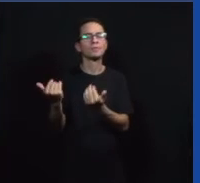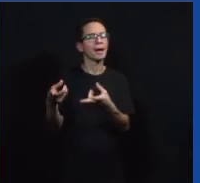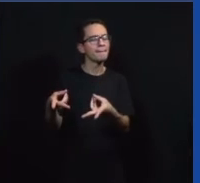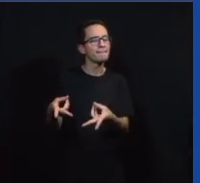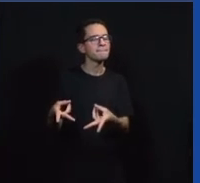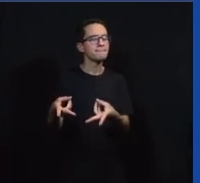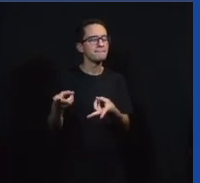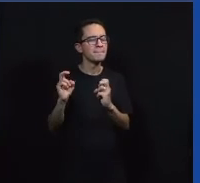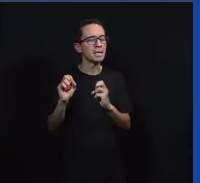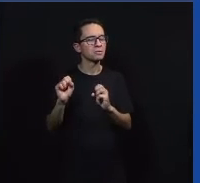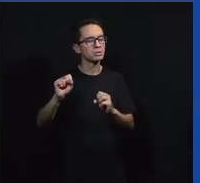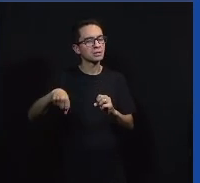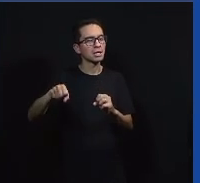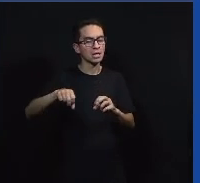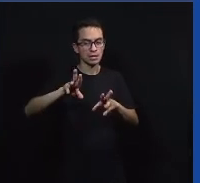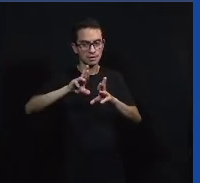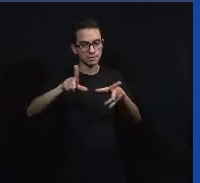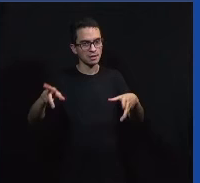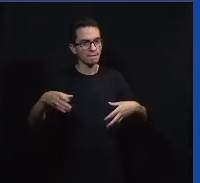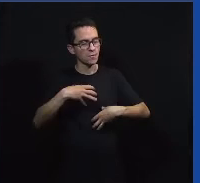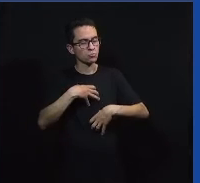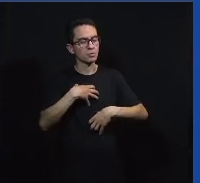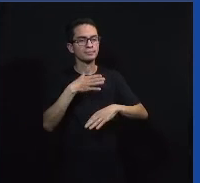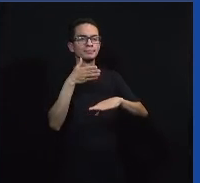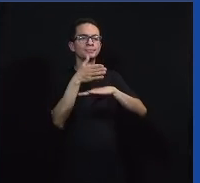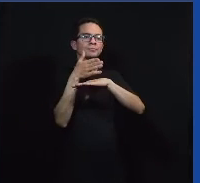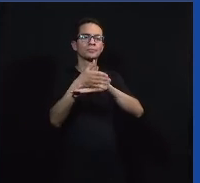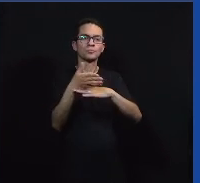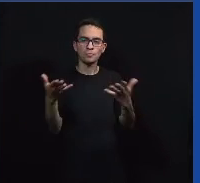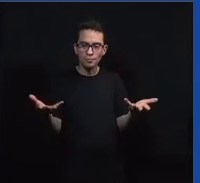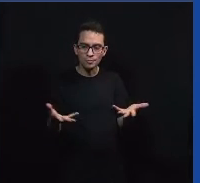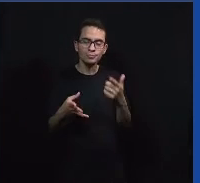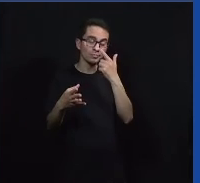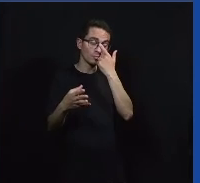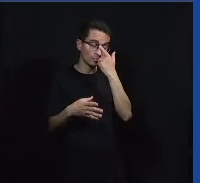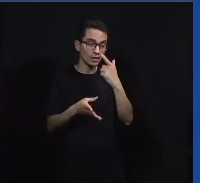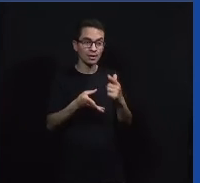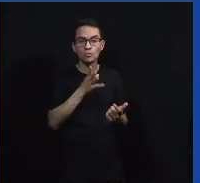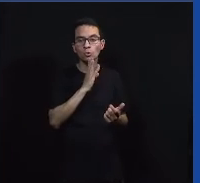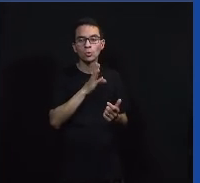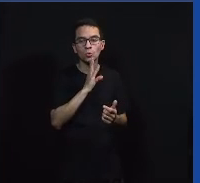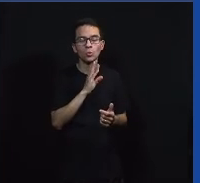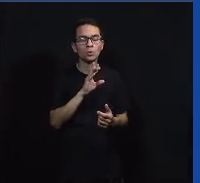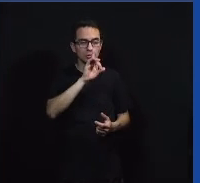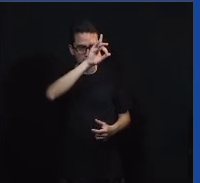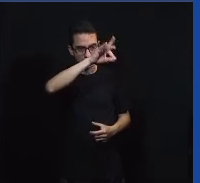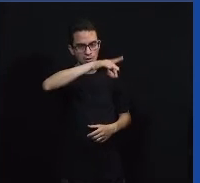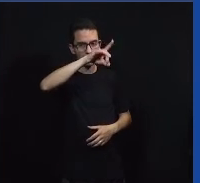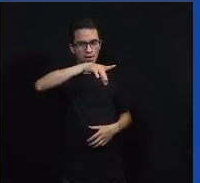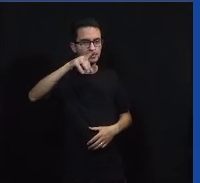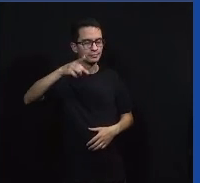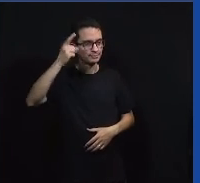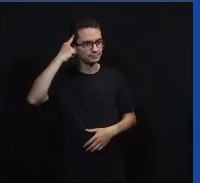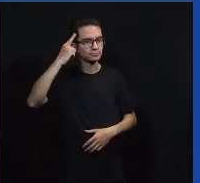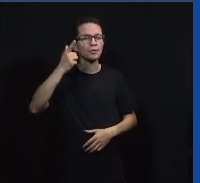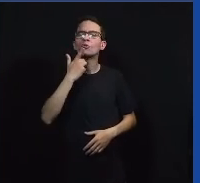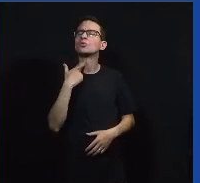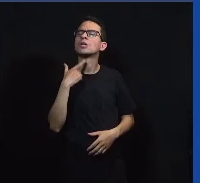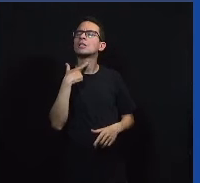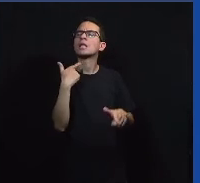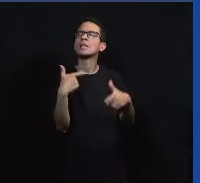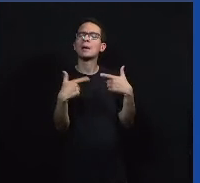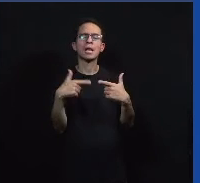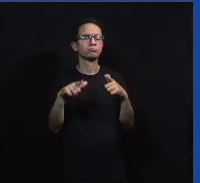essas diversas formas de intervenção que a gente conheceu hoje, que eles estão, né, com vontade de trabalhar, eles estão com vontade de